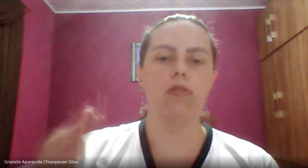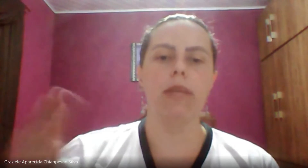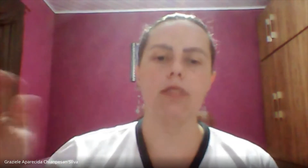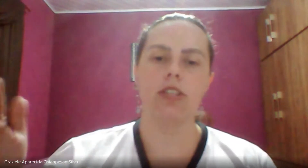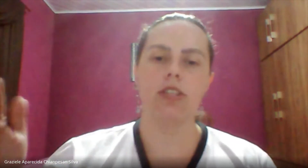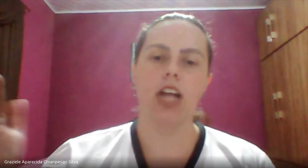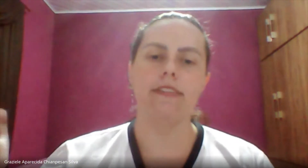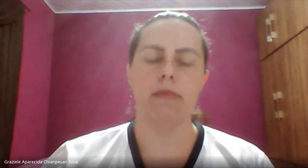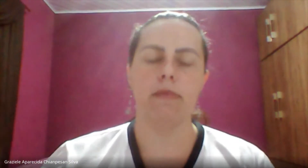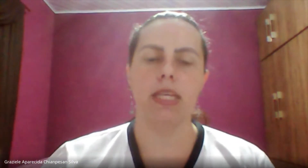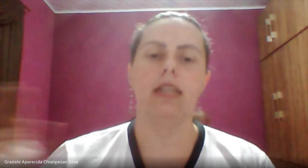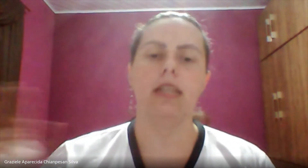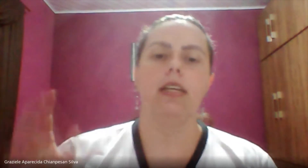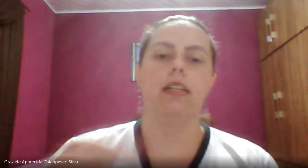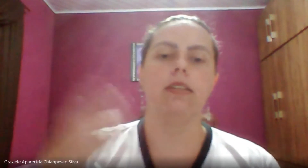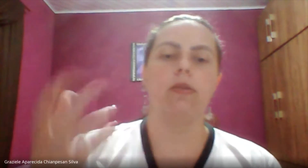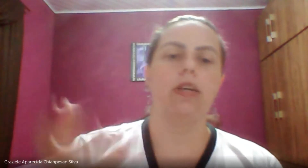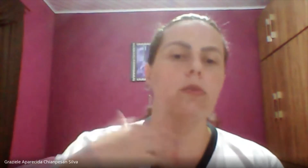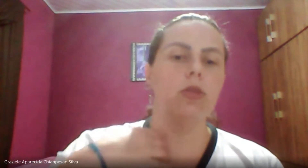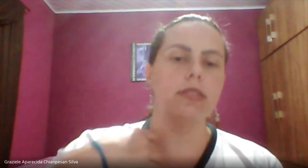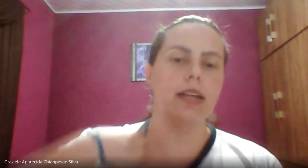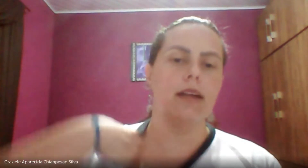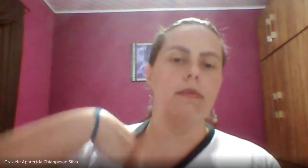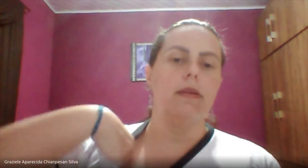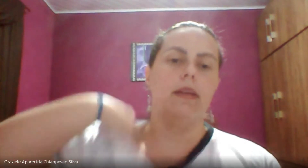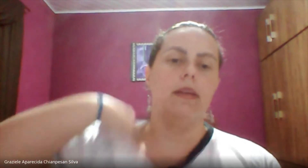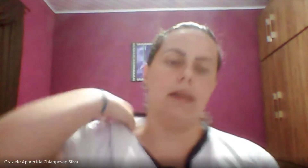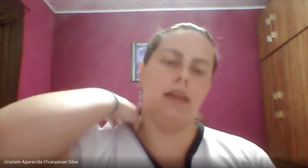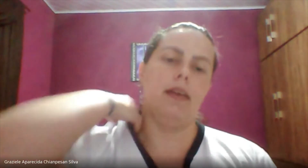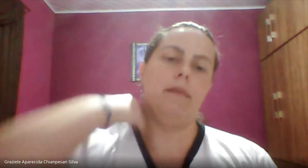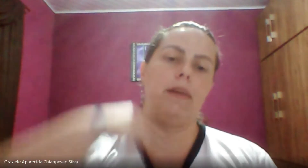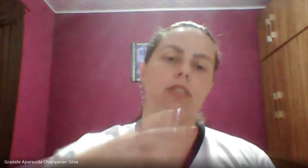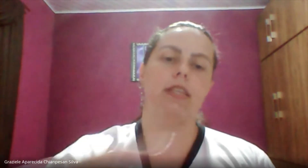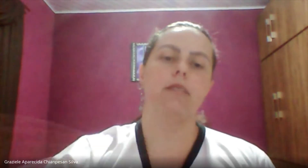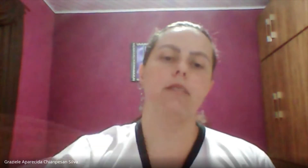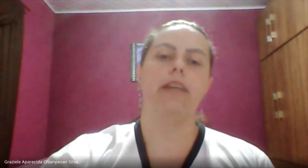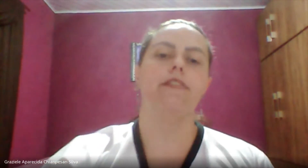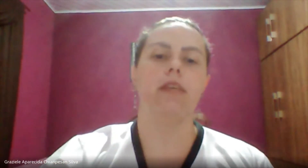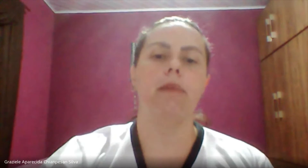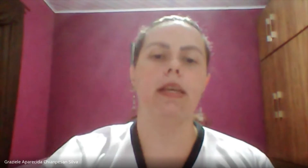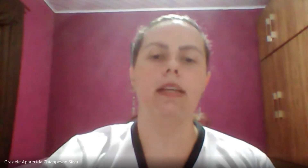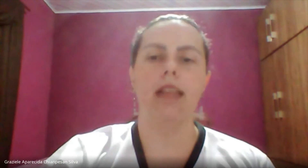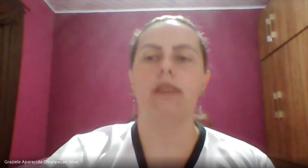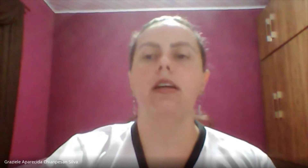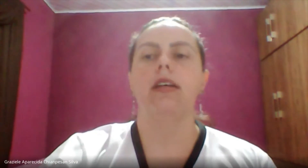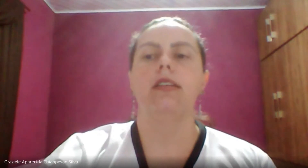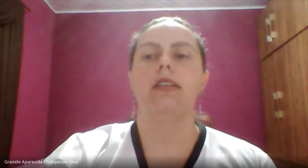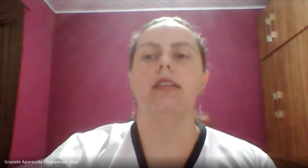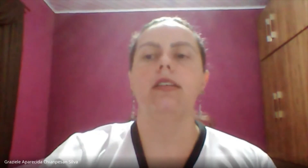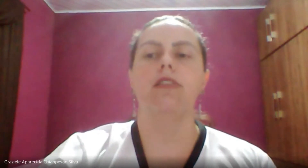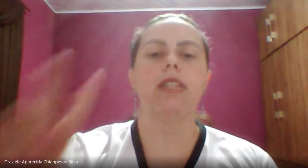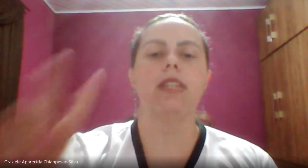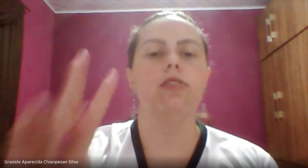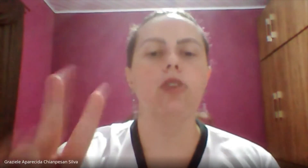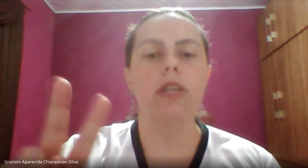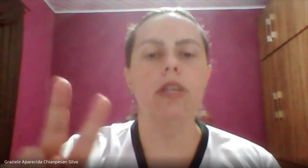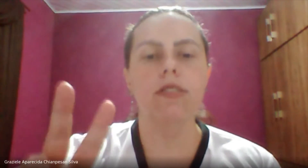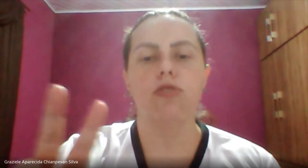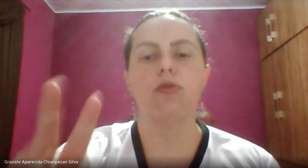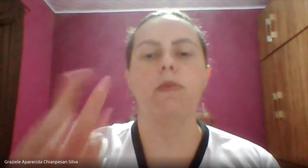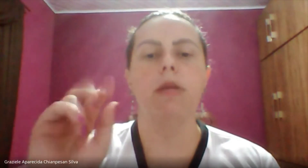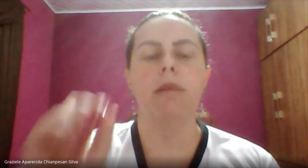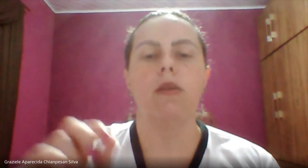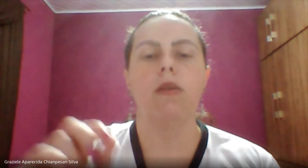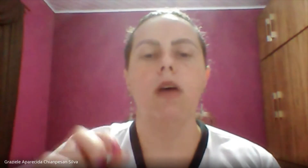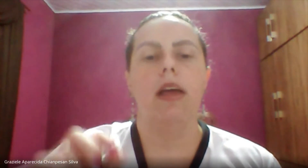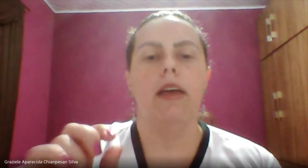os instrumentos de cada família. Então, eu queria mostrar para vocês para que fique bem claro. Então, vou mostrar dois